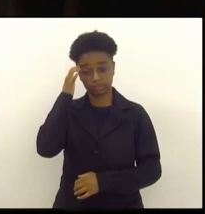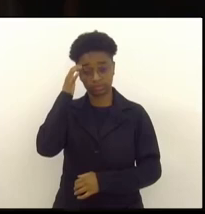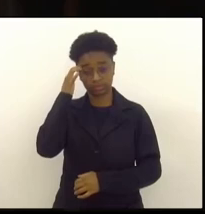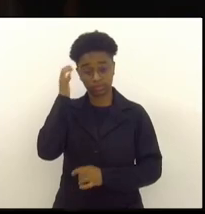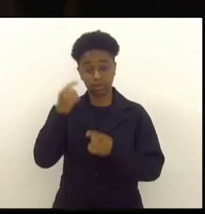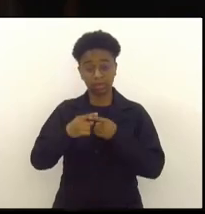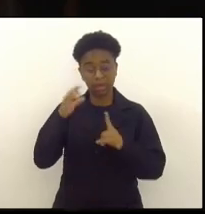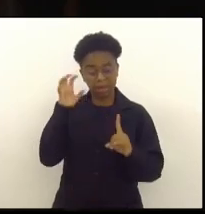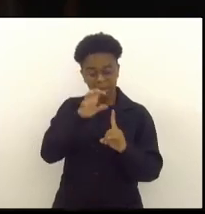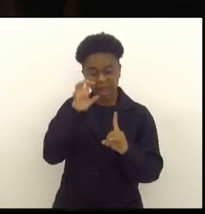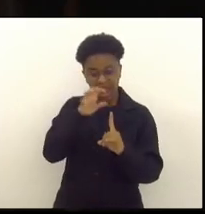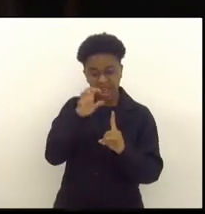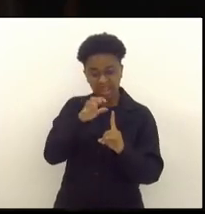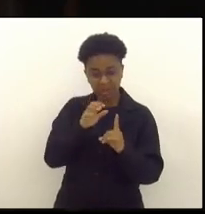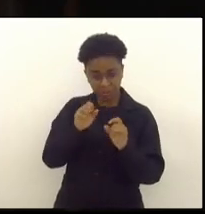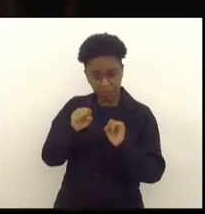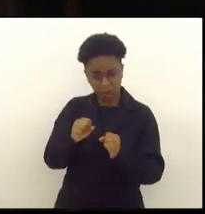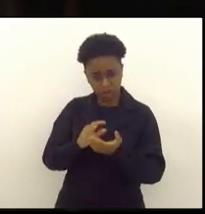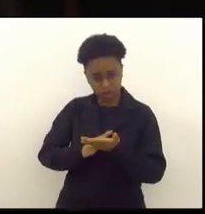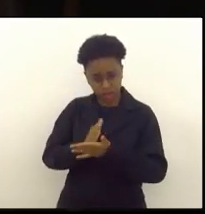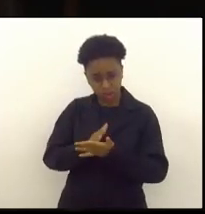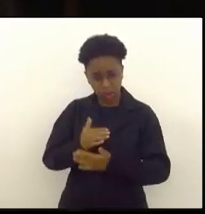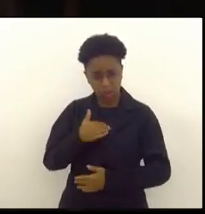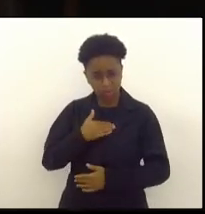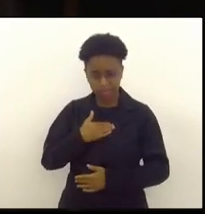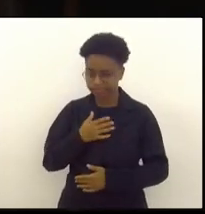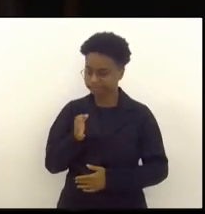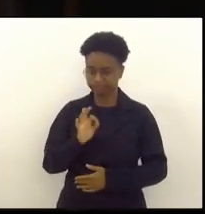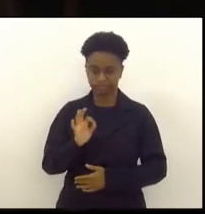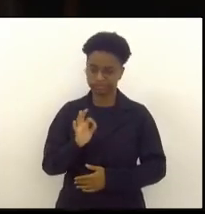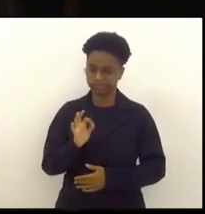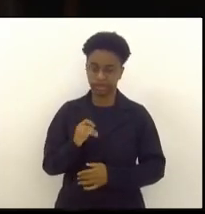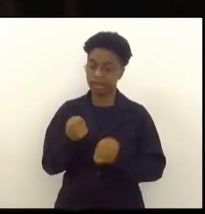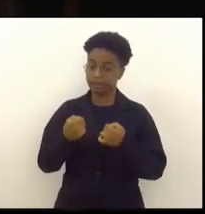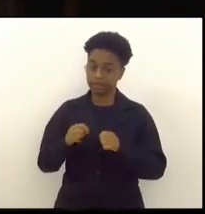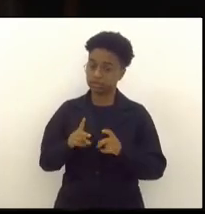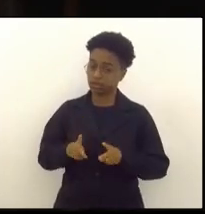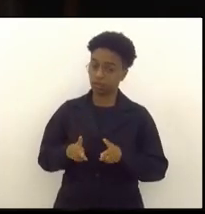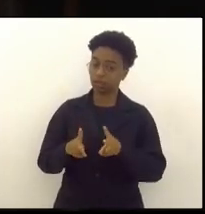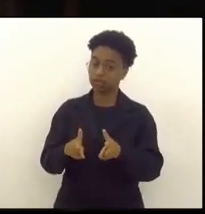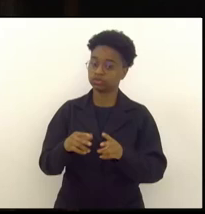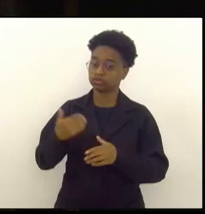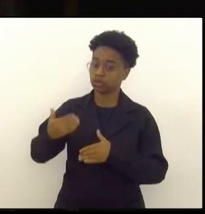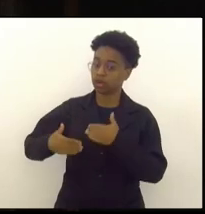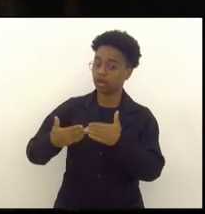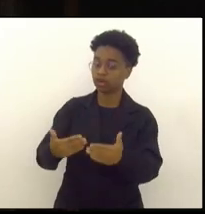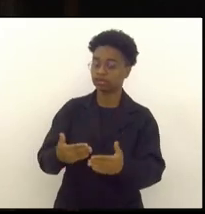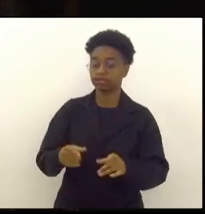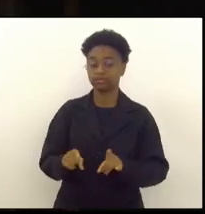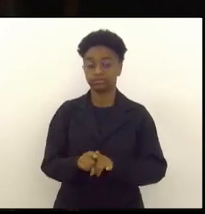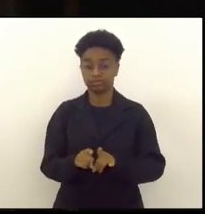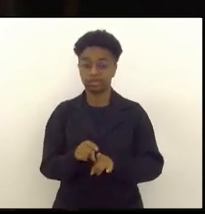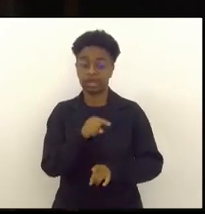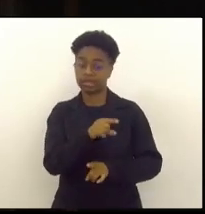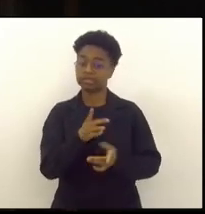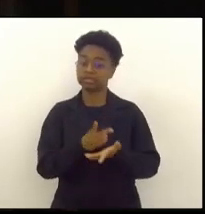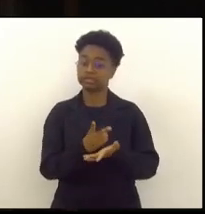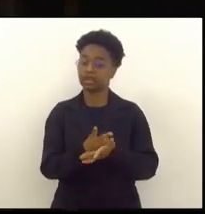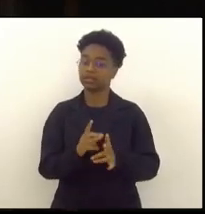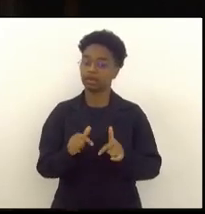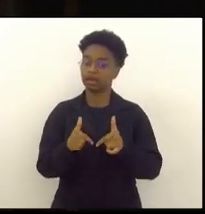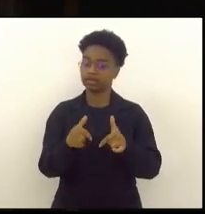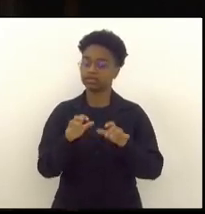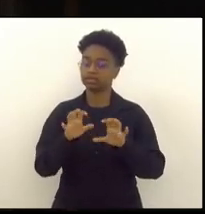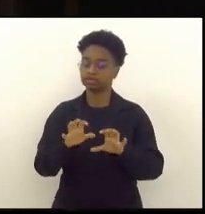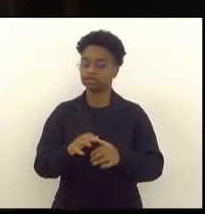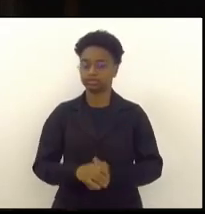não pode ser algo que incomoda. Tem que manter a posição e levar adiante. E ela sempre fez isso. Então, ela tem